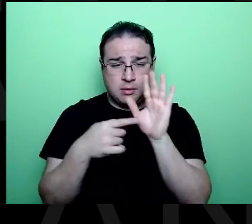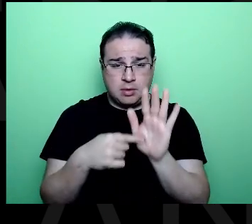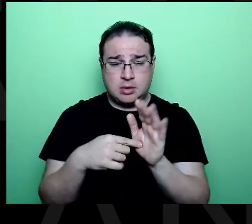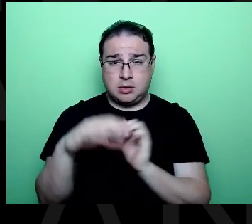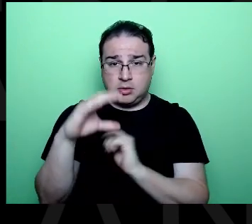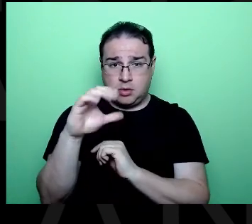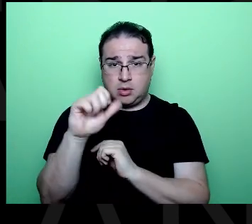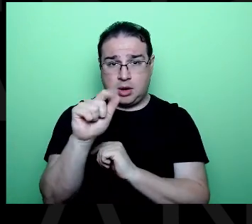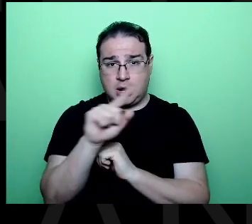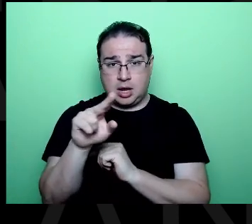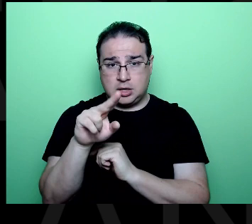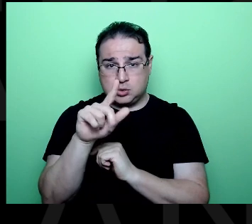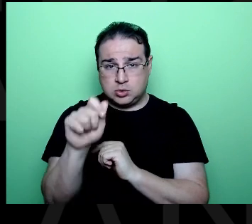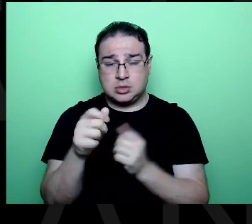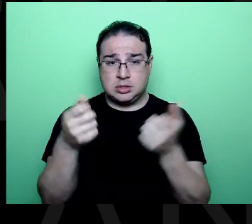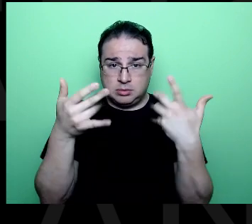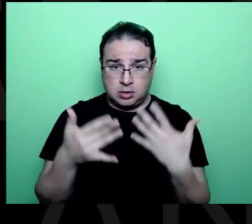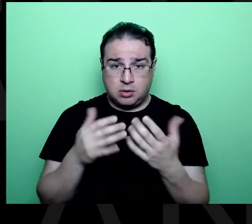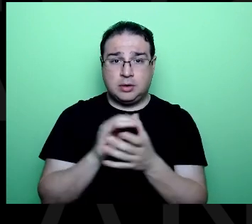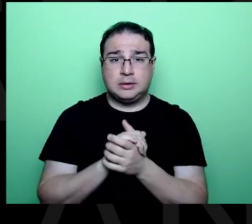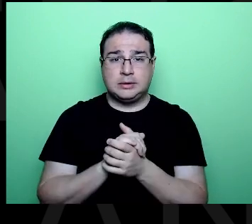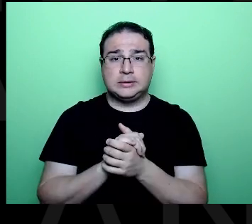falou do Cazuza,